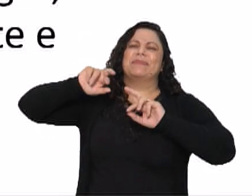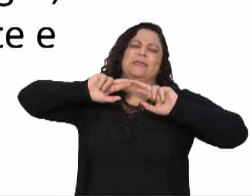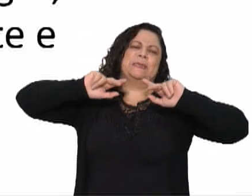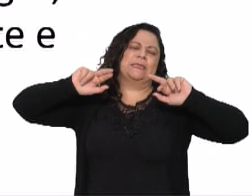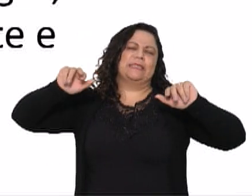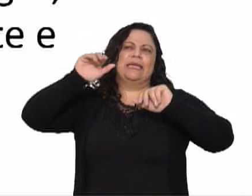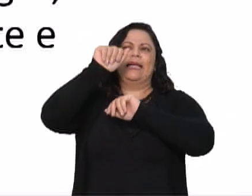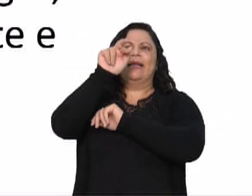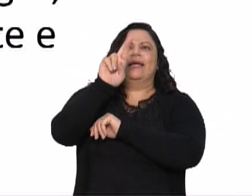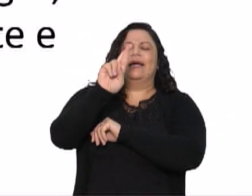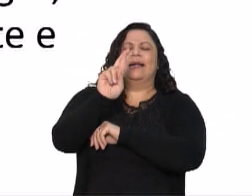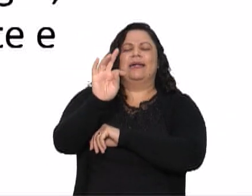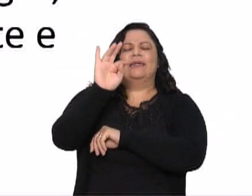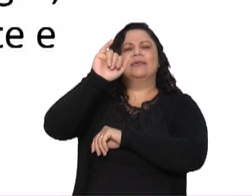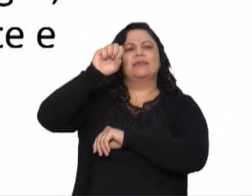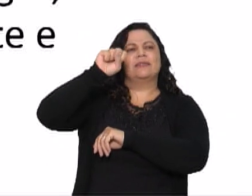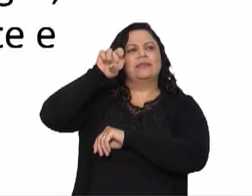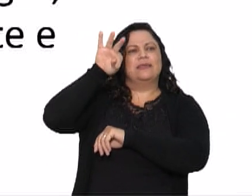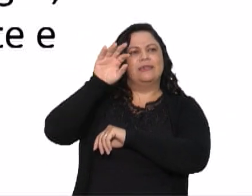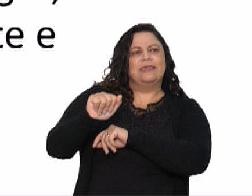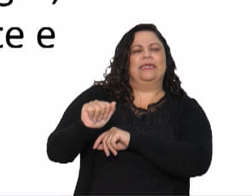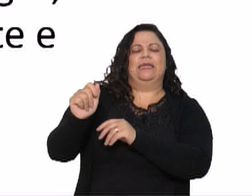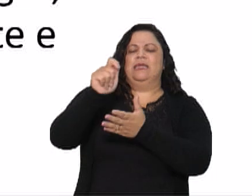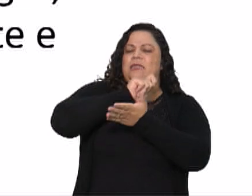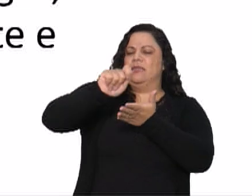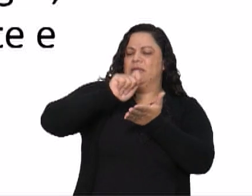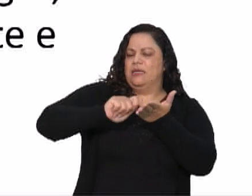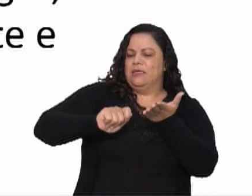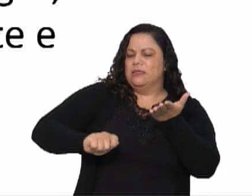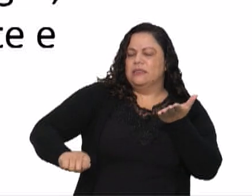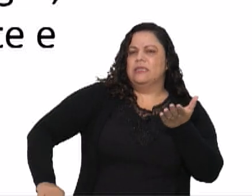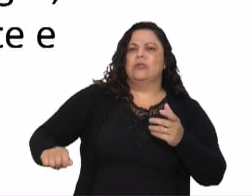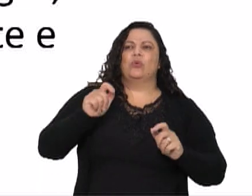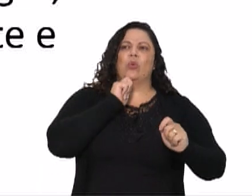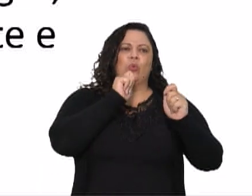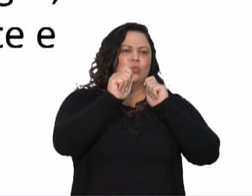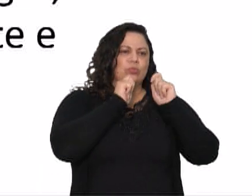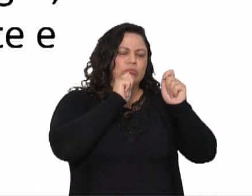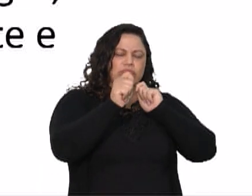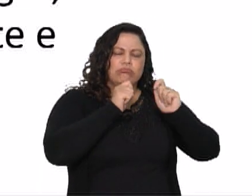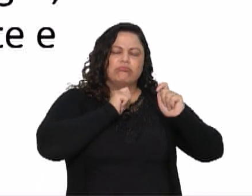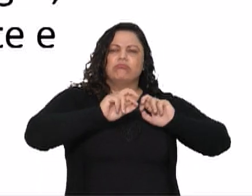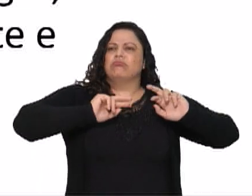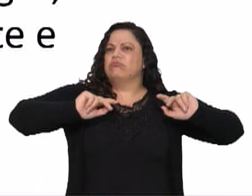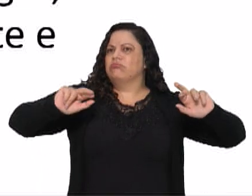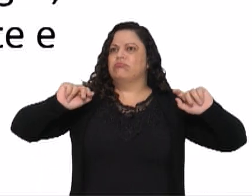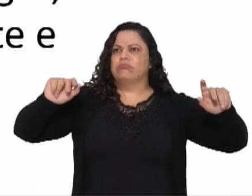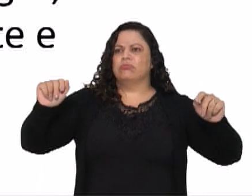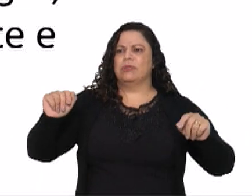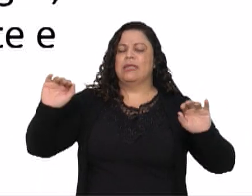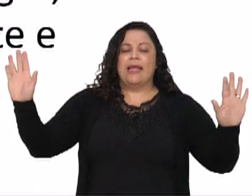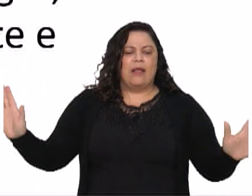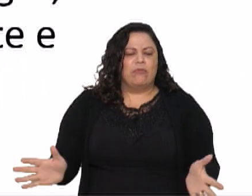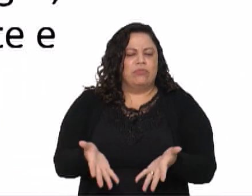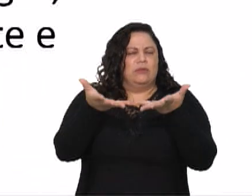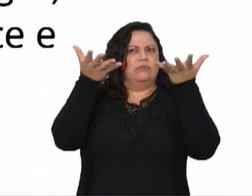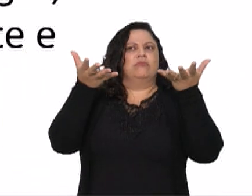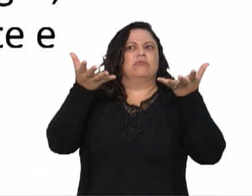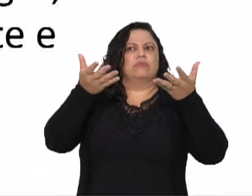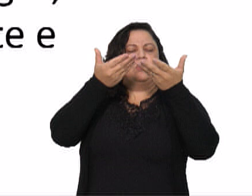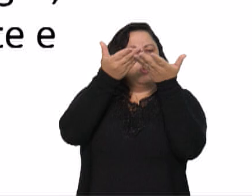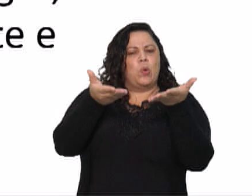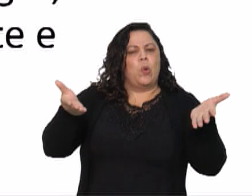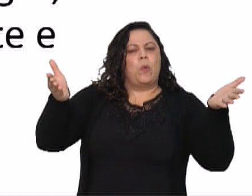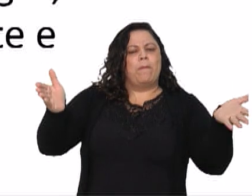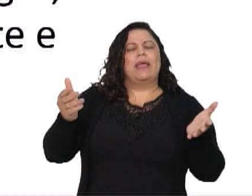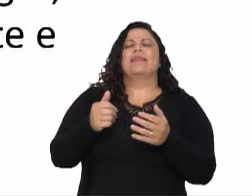estruturas transparentes de vidro, Lina prestava homenagem ao povo que sofreu a censura da ditadura de